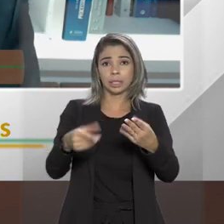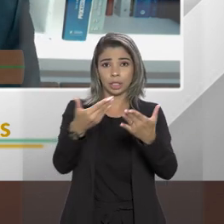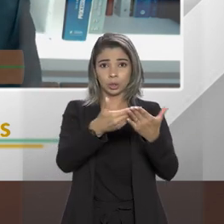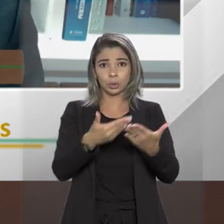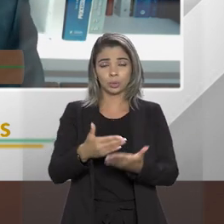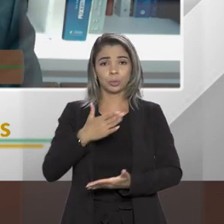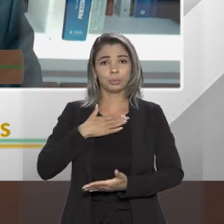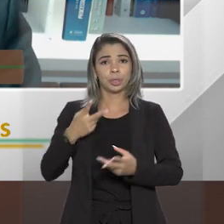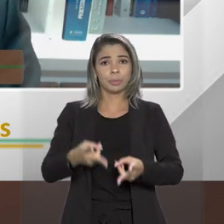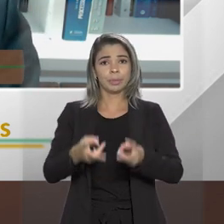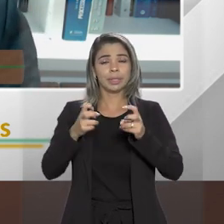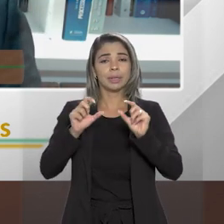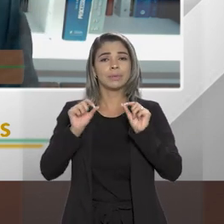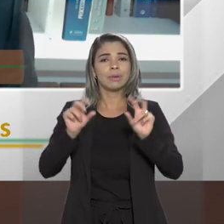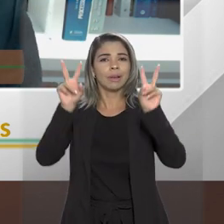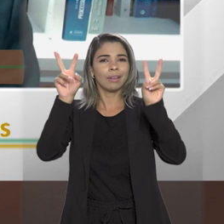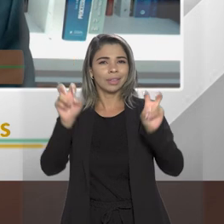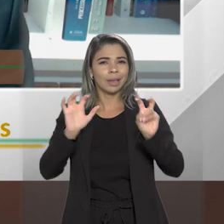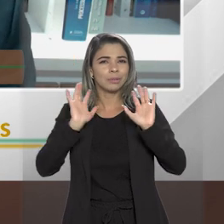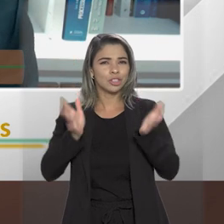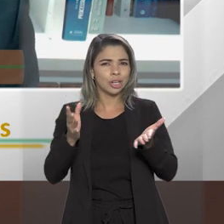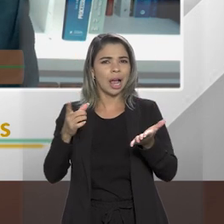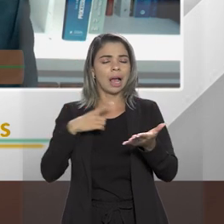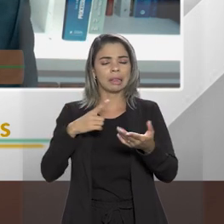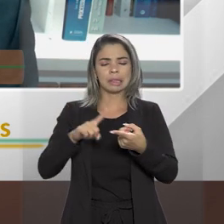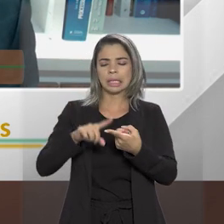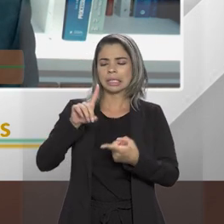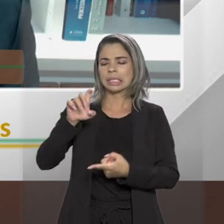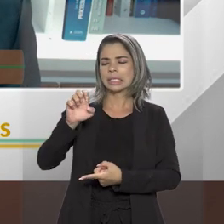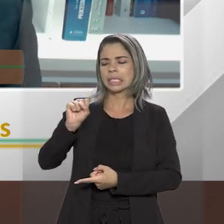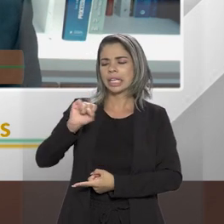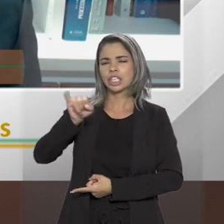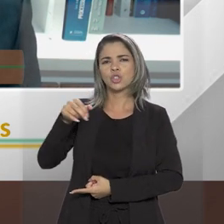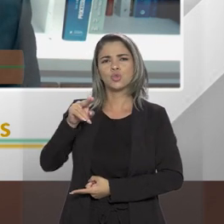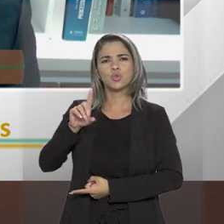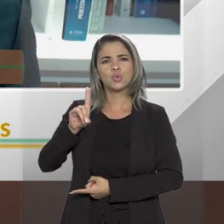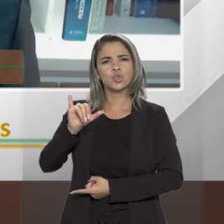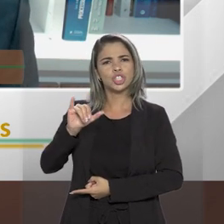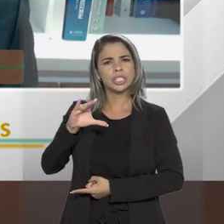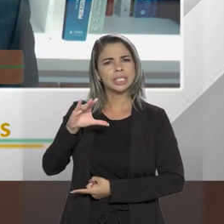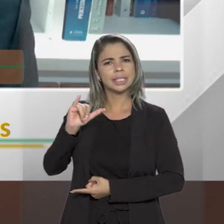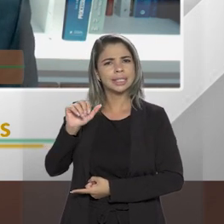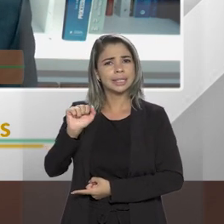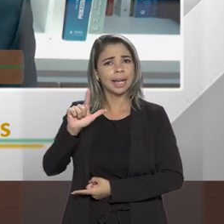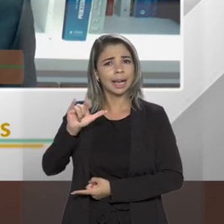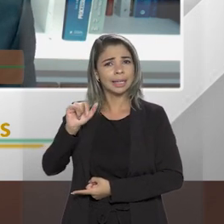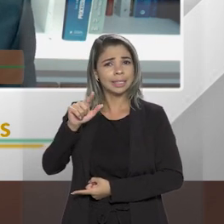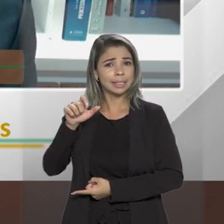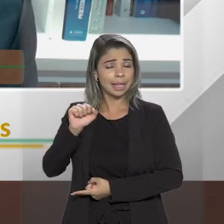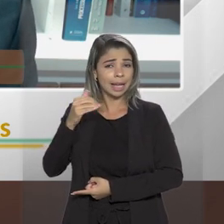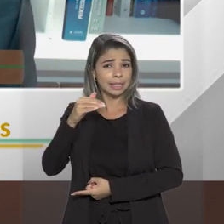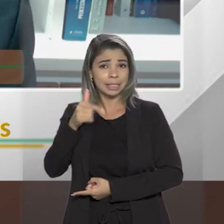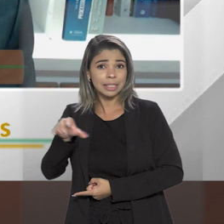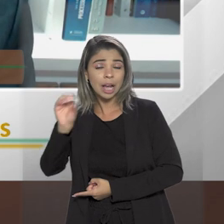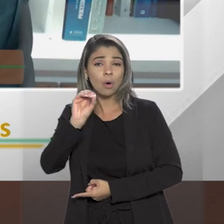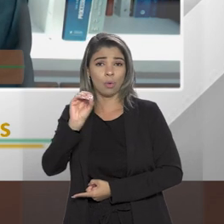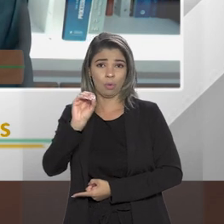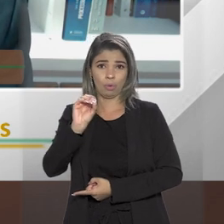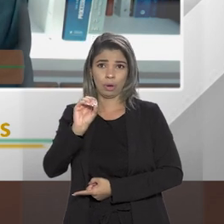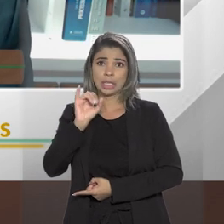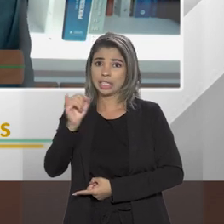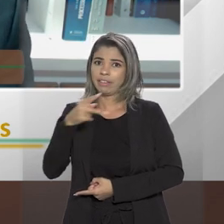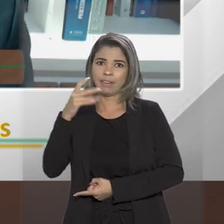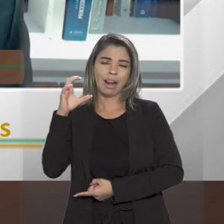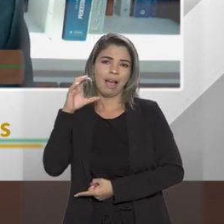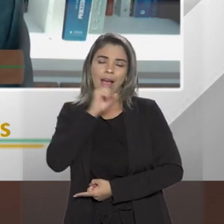pude perceber que esse tema, desjudicialização, e você tem razão, se a gente falar de forma rápida, a palavra não sai, né?